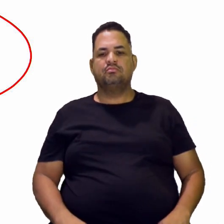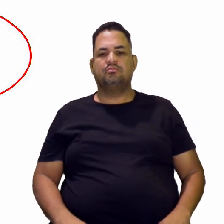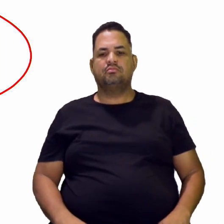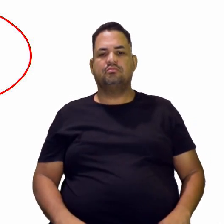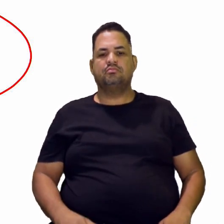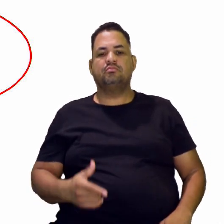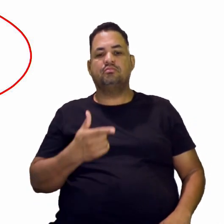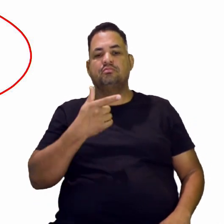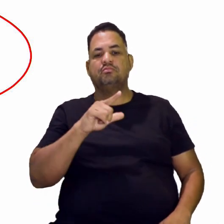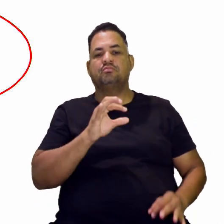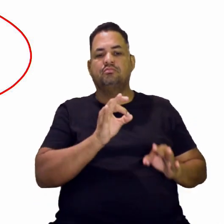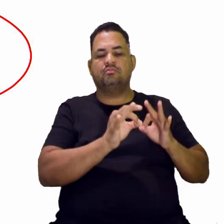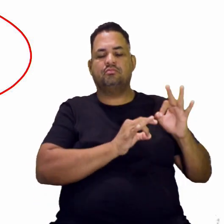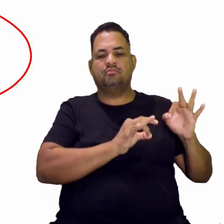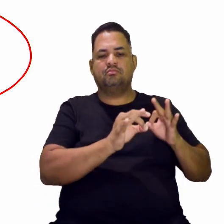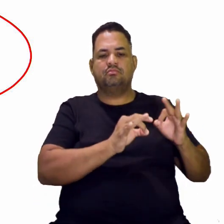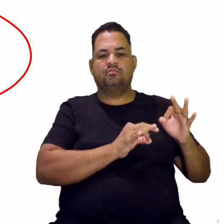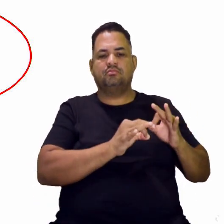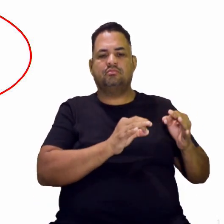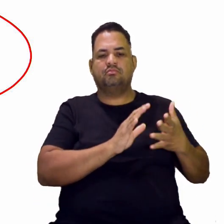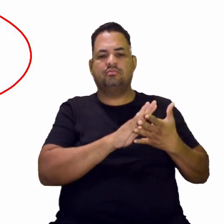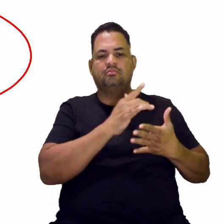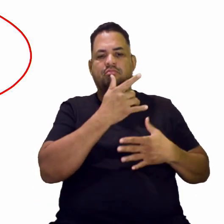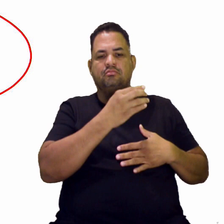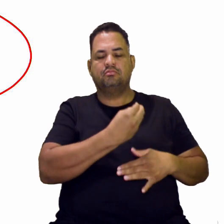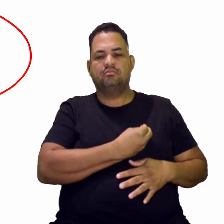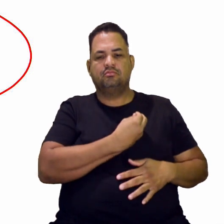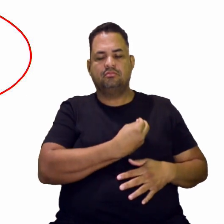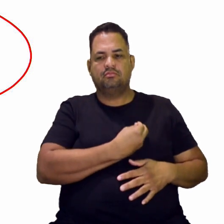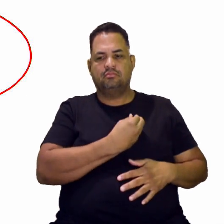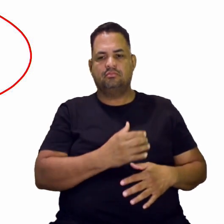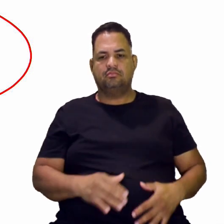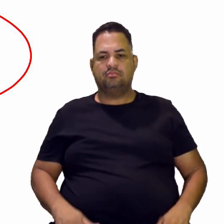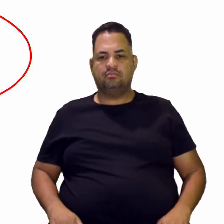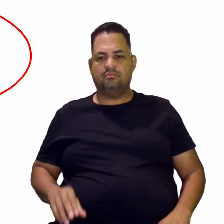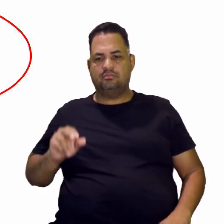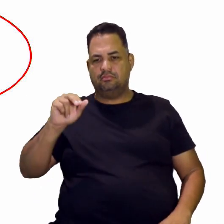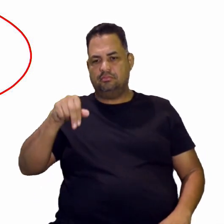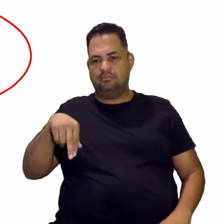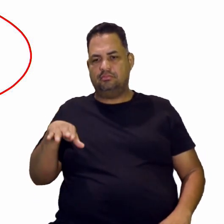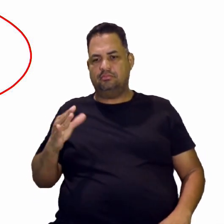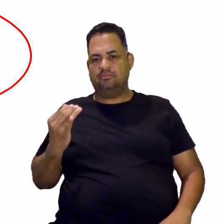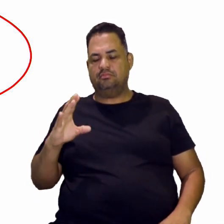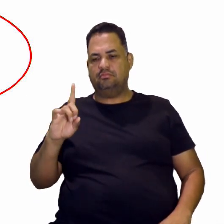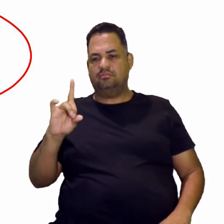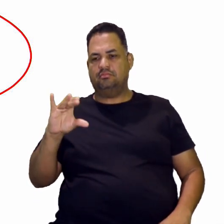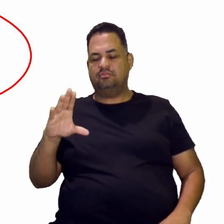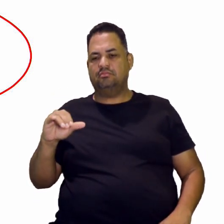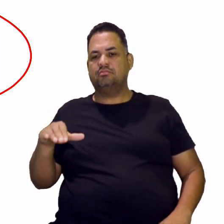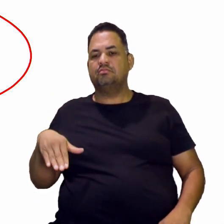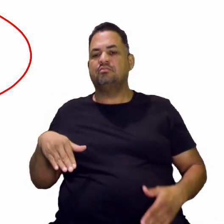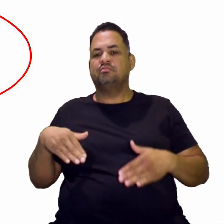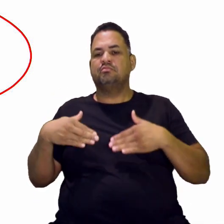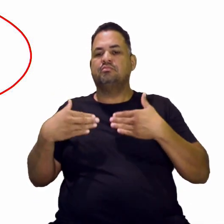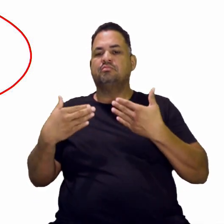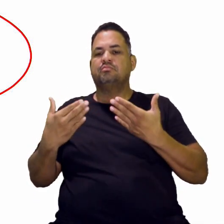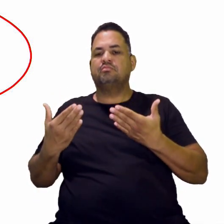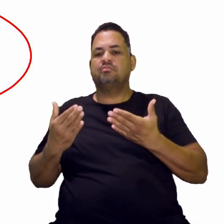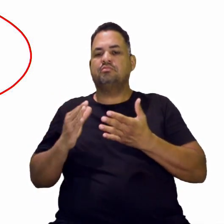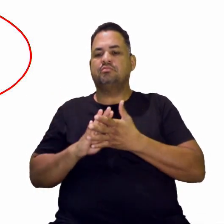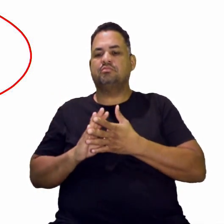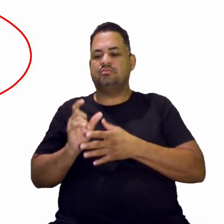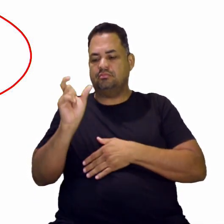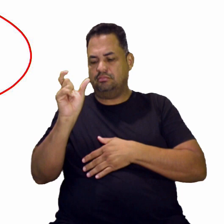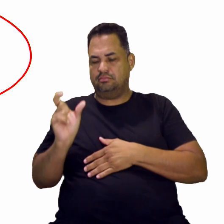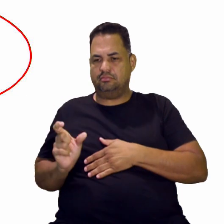Onde ele consegue se estabelecer para conseguir viver. E nicho ecológico é o que esse